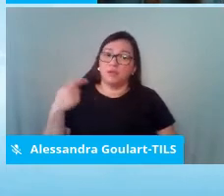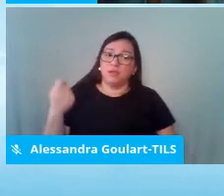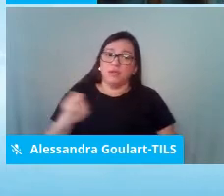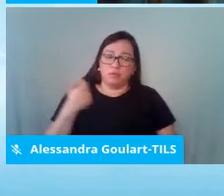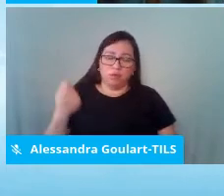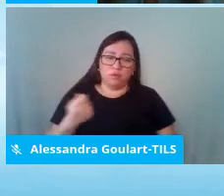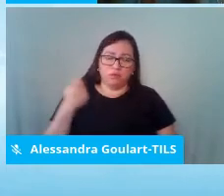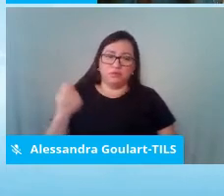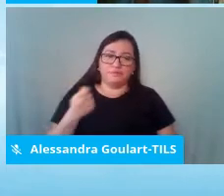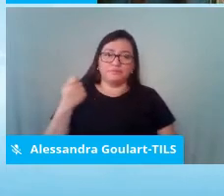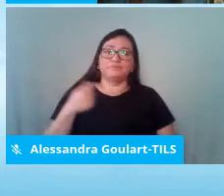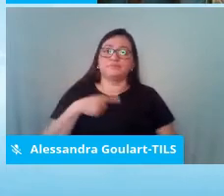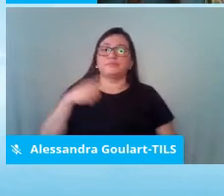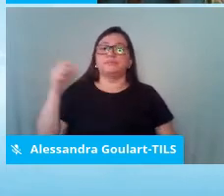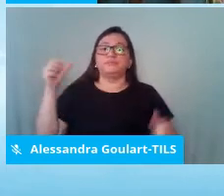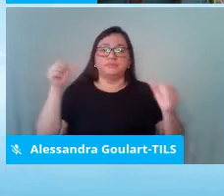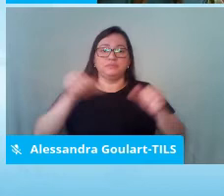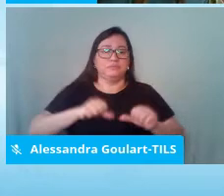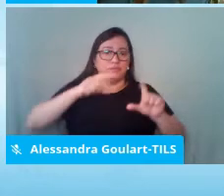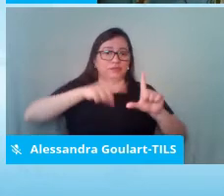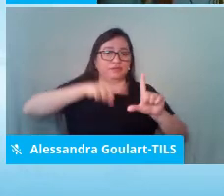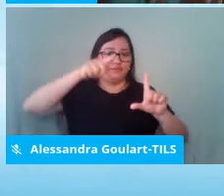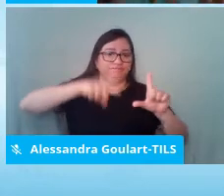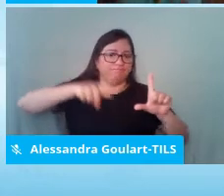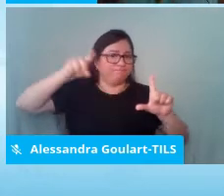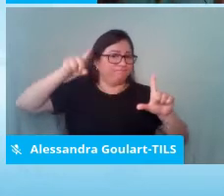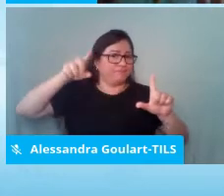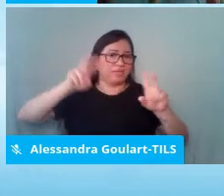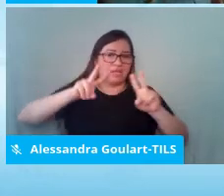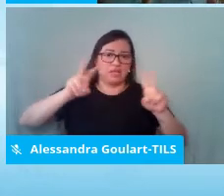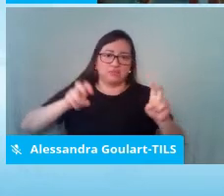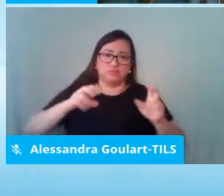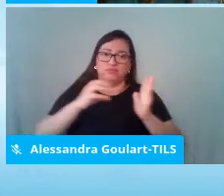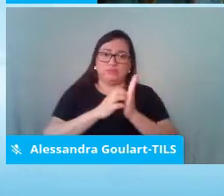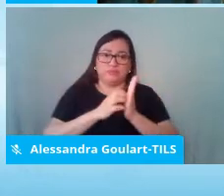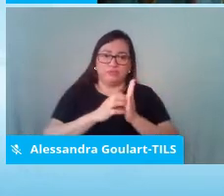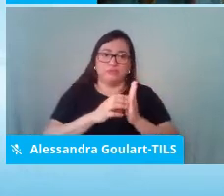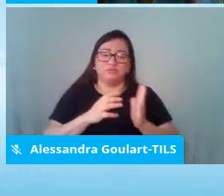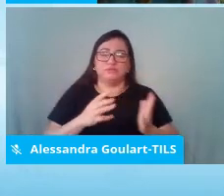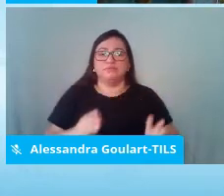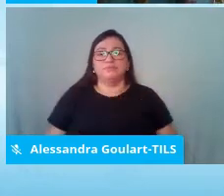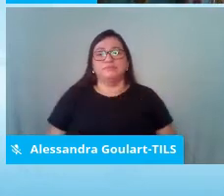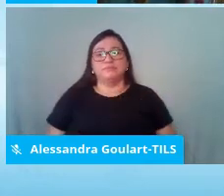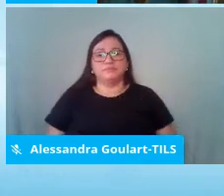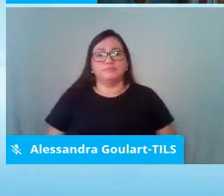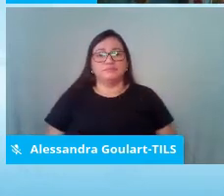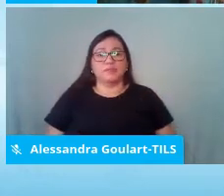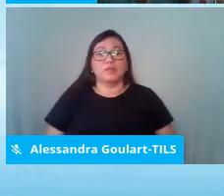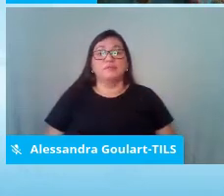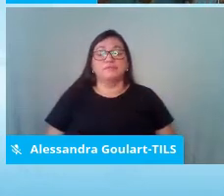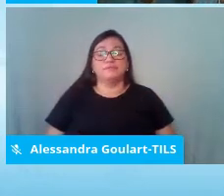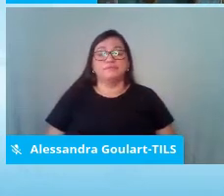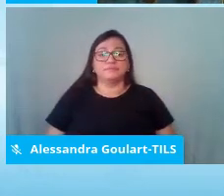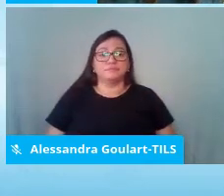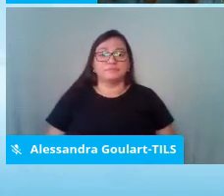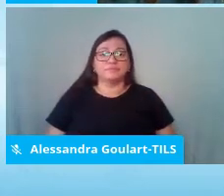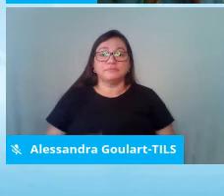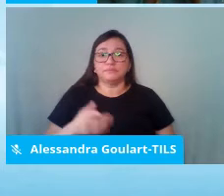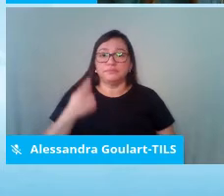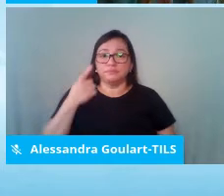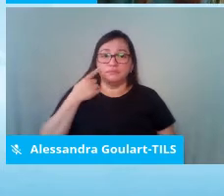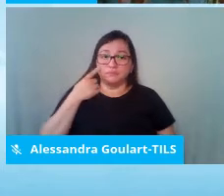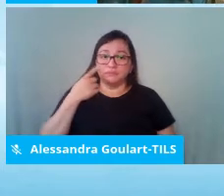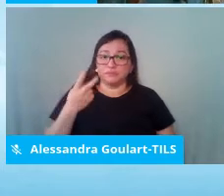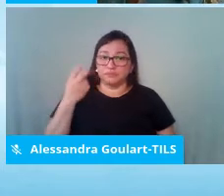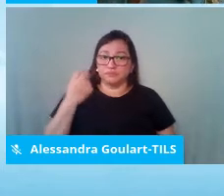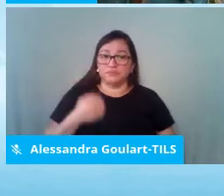piores indicadores no que se refere à mortalidade de AIDS. Mas voltando aqui à mandala, né, aqui a gente tem vários eixos falando em